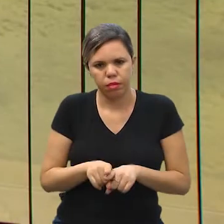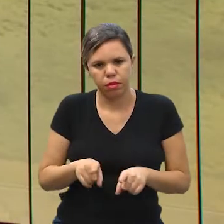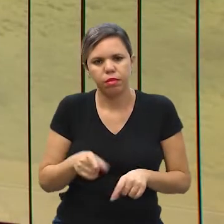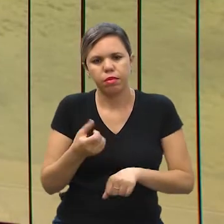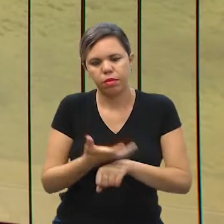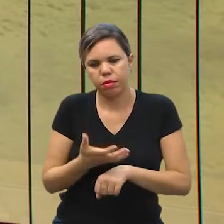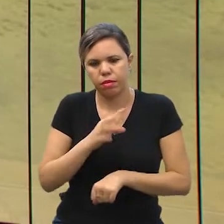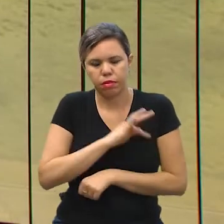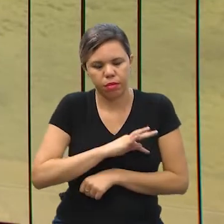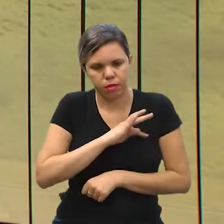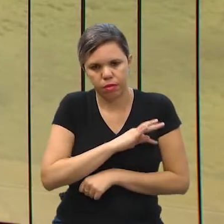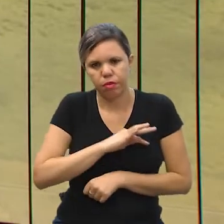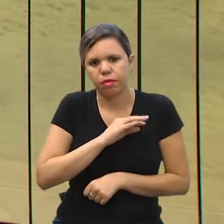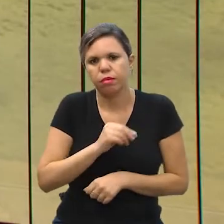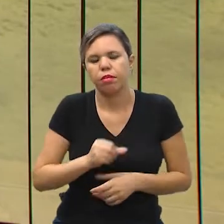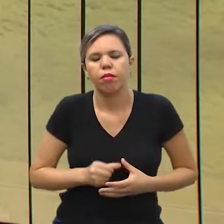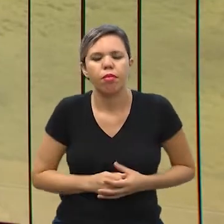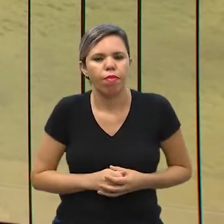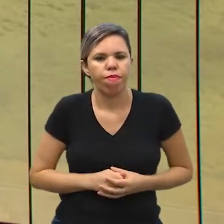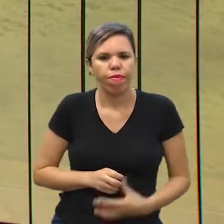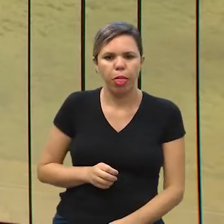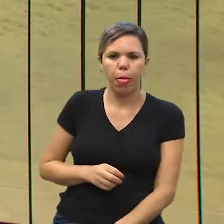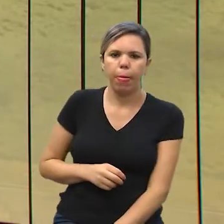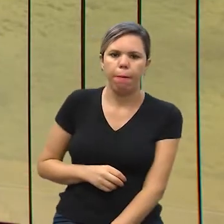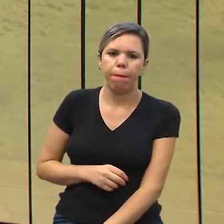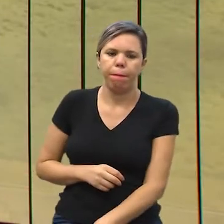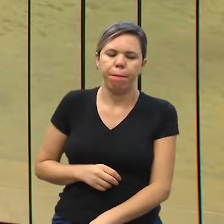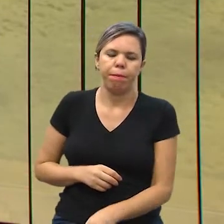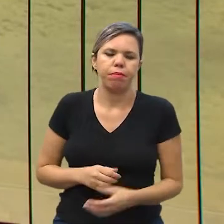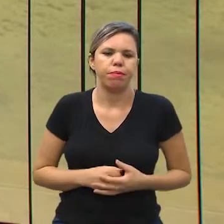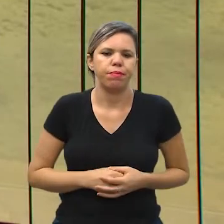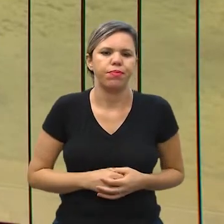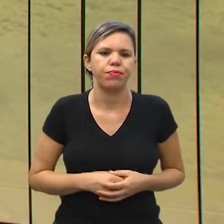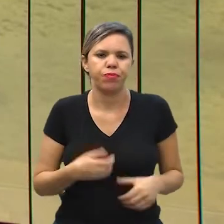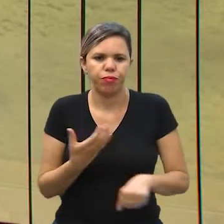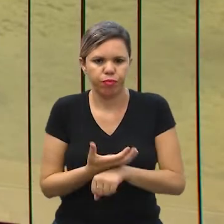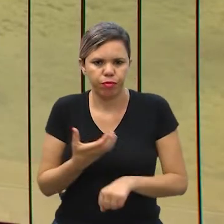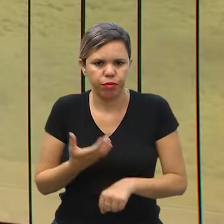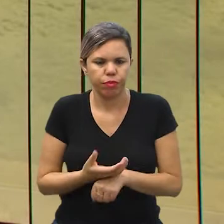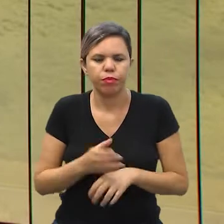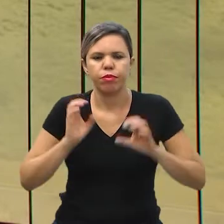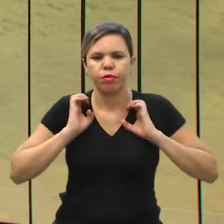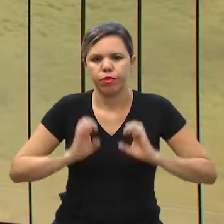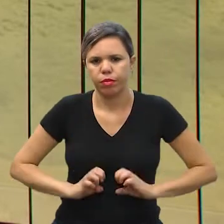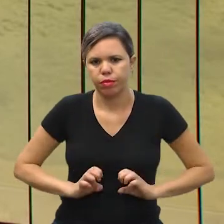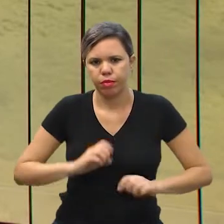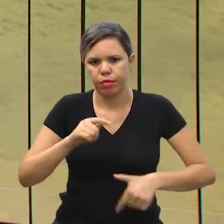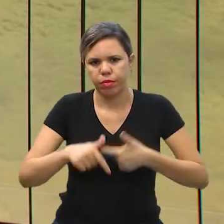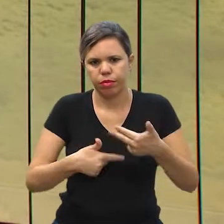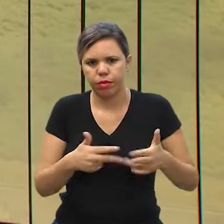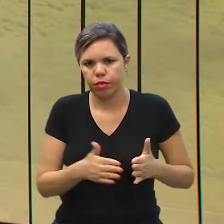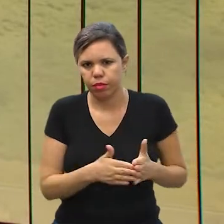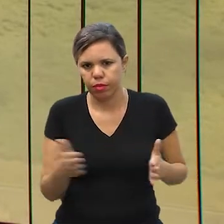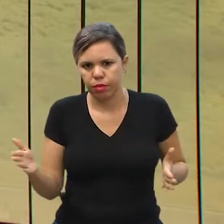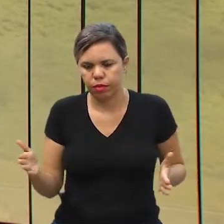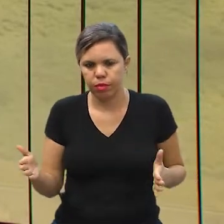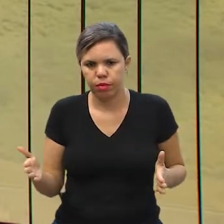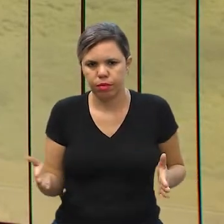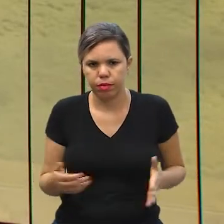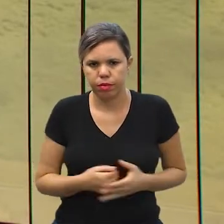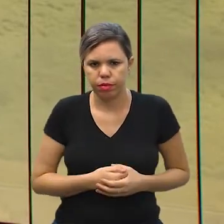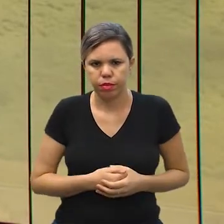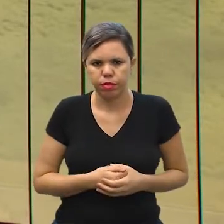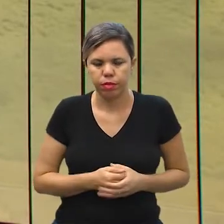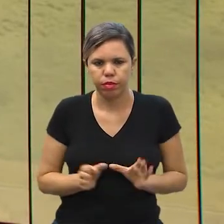outras áreas também tanto na área técnica como na área na disciplina de ética atuei algum algum